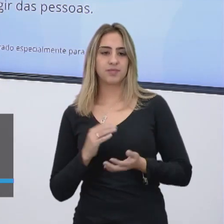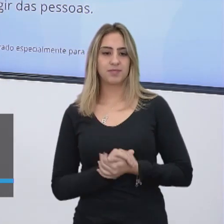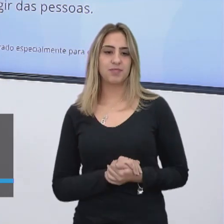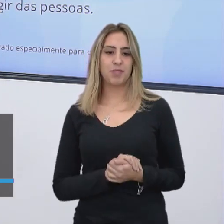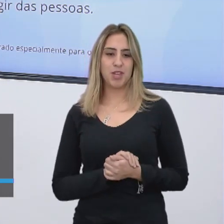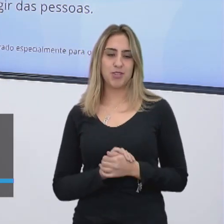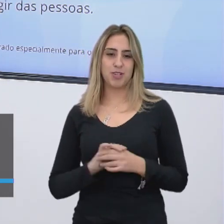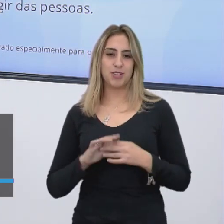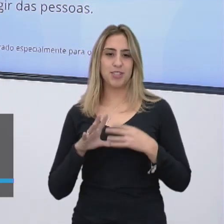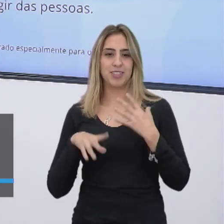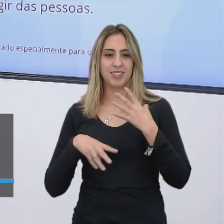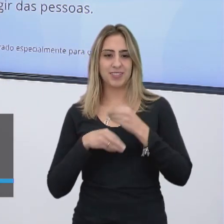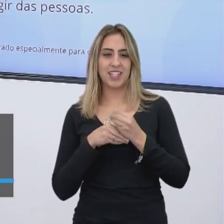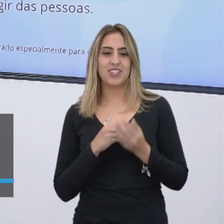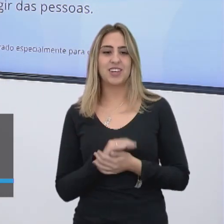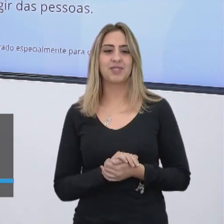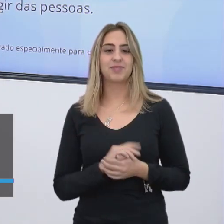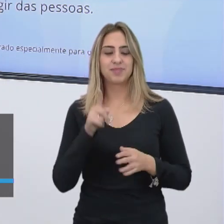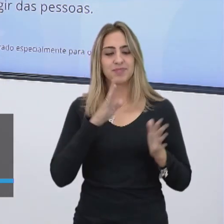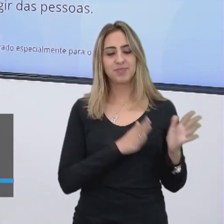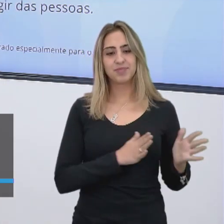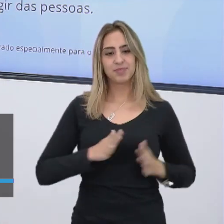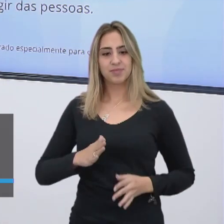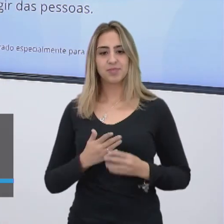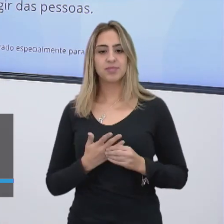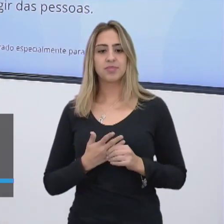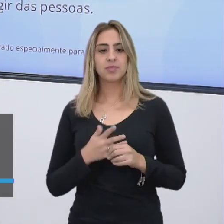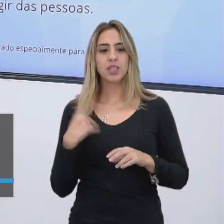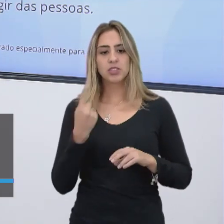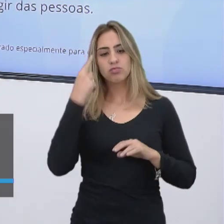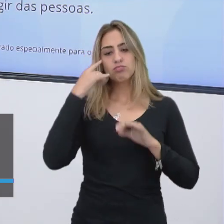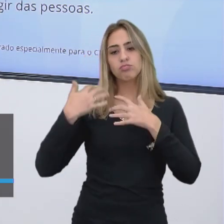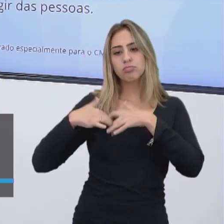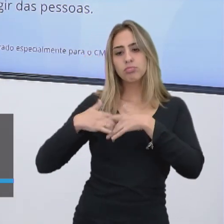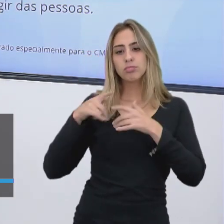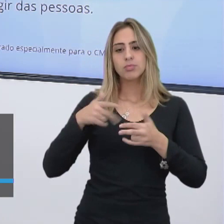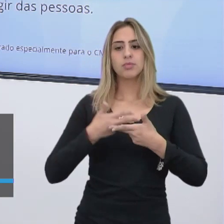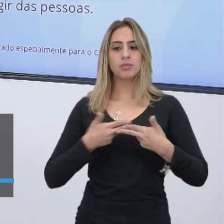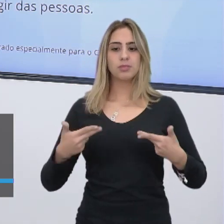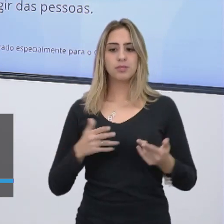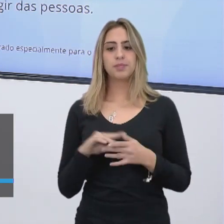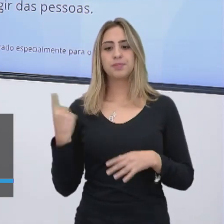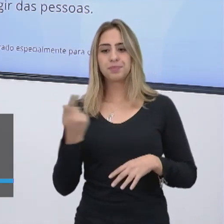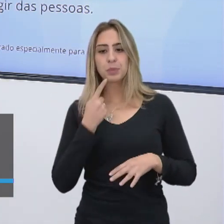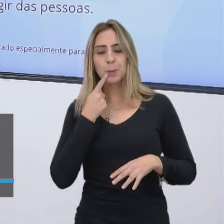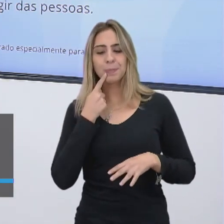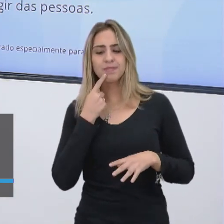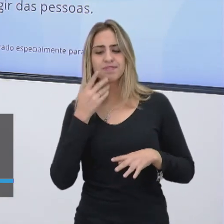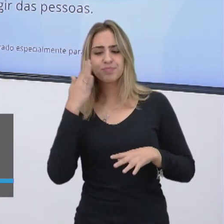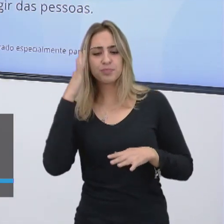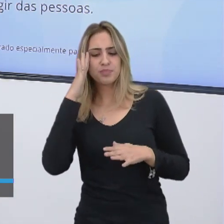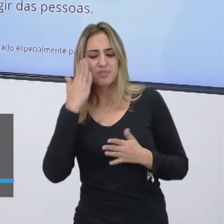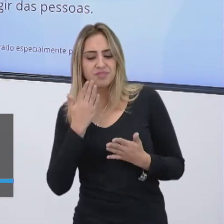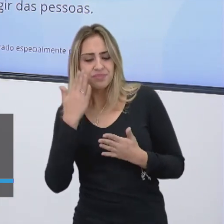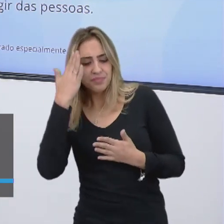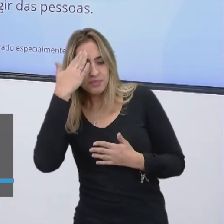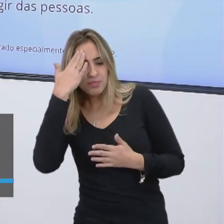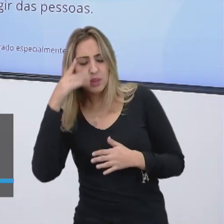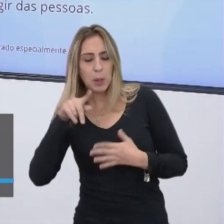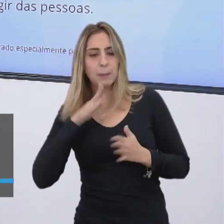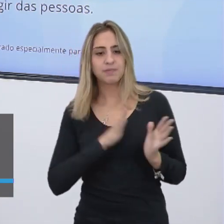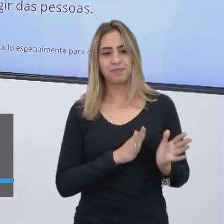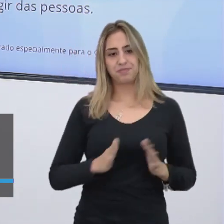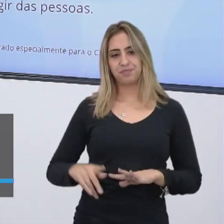seja tão cabível nesse processo, que a gente assimila essas coisas, a gente internaliza esses processos e